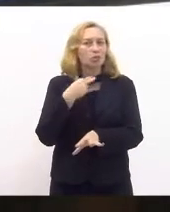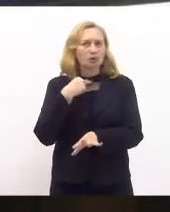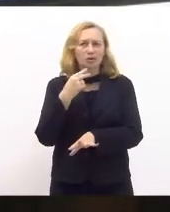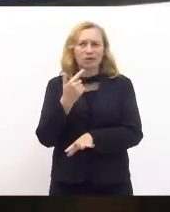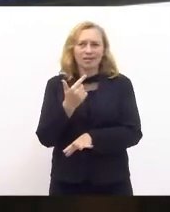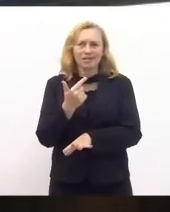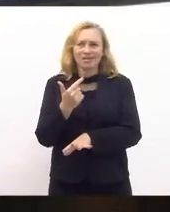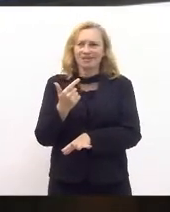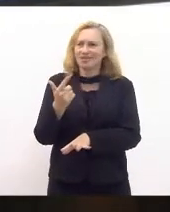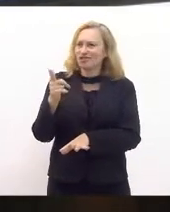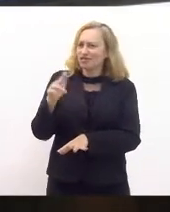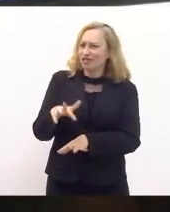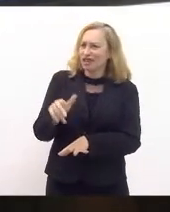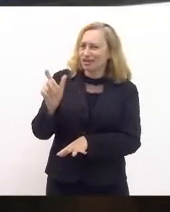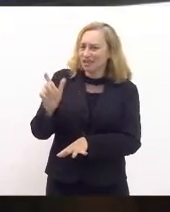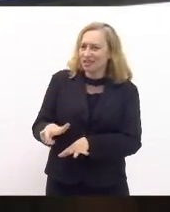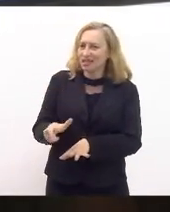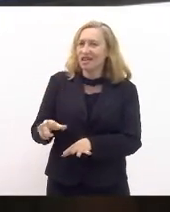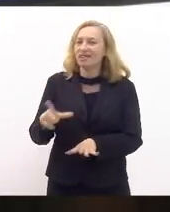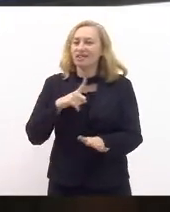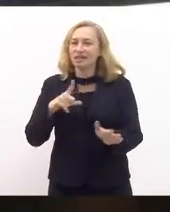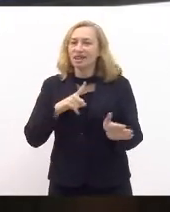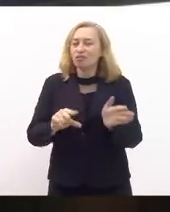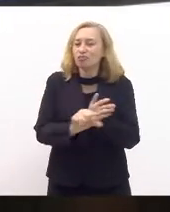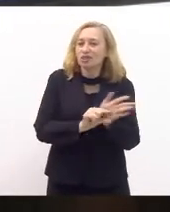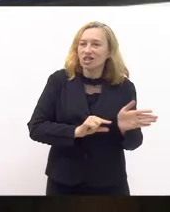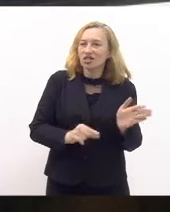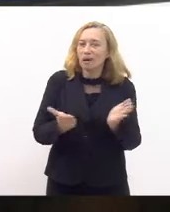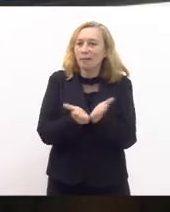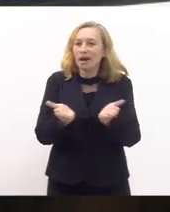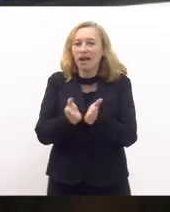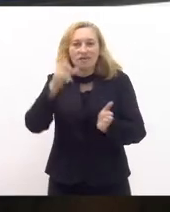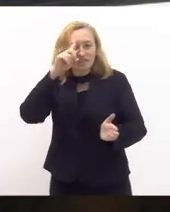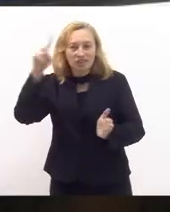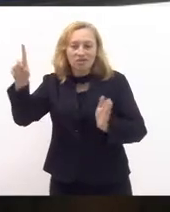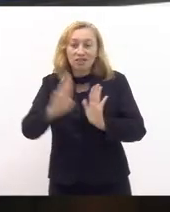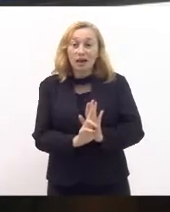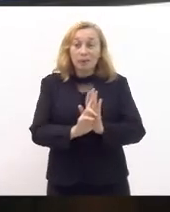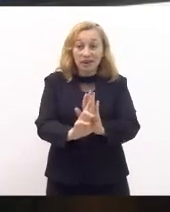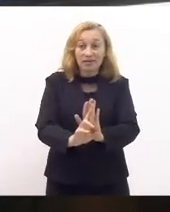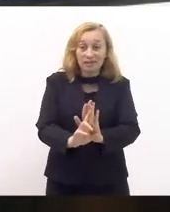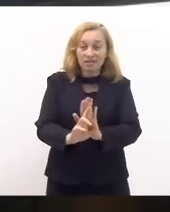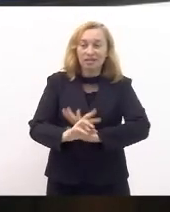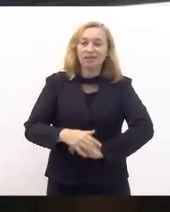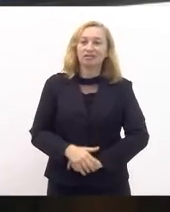diferente, tem um texto da Palavra de Deus que muito representa